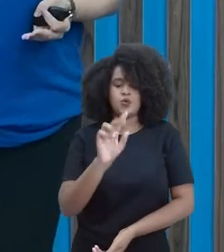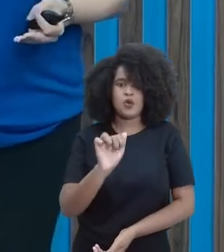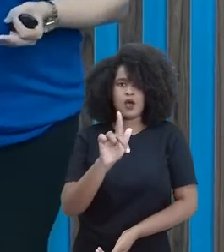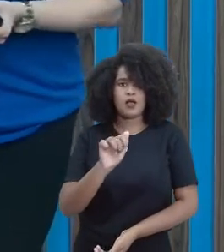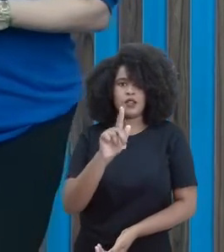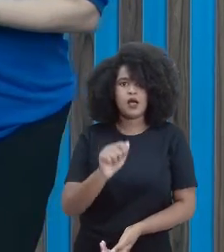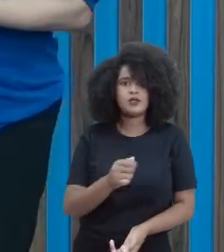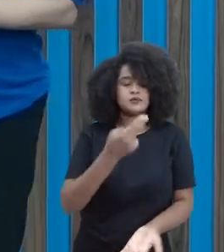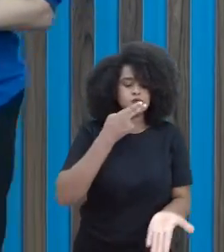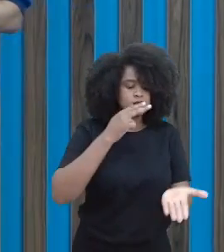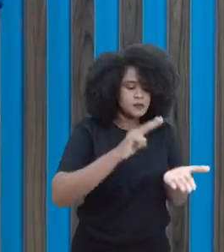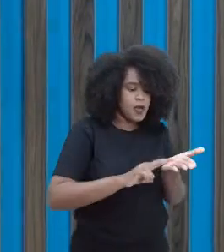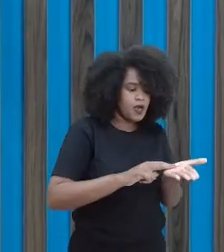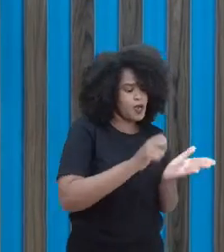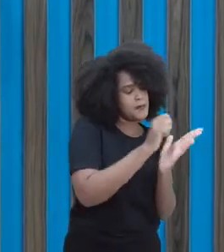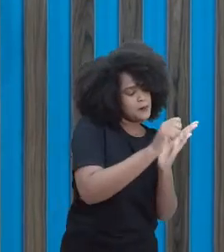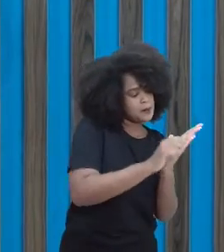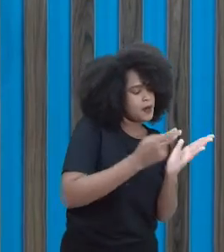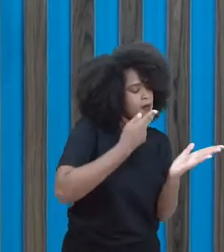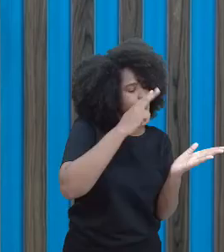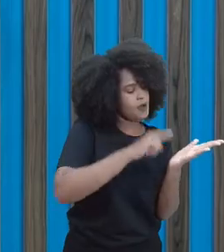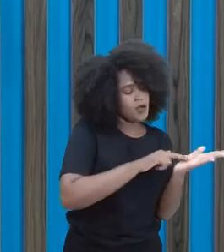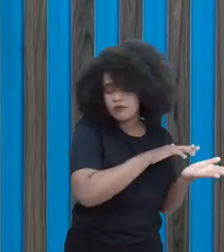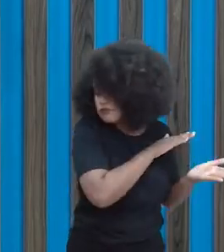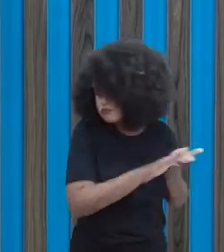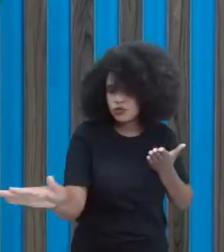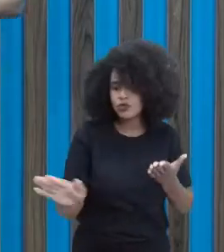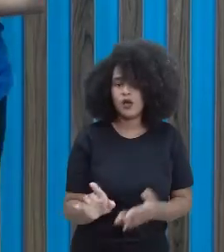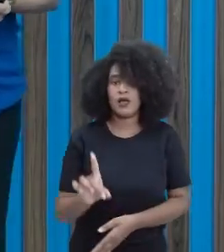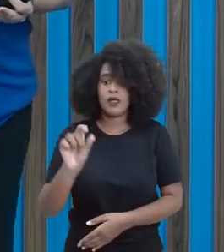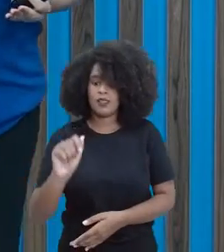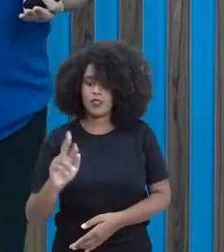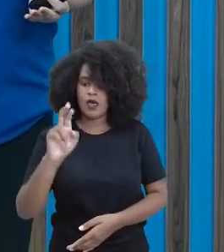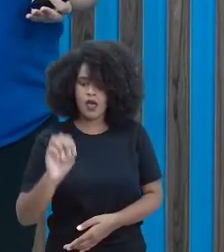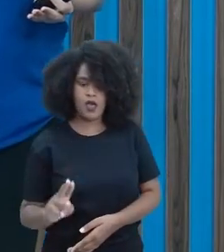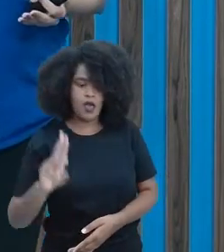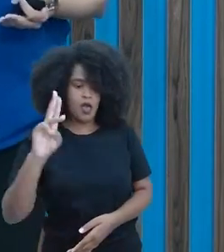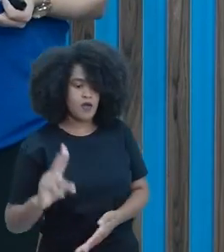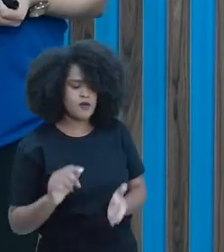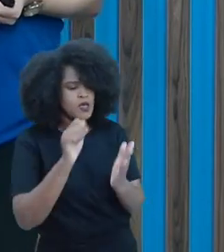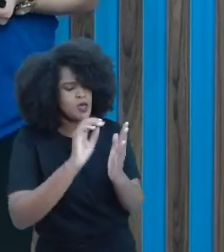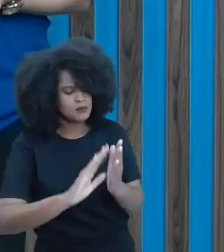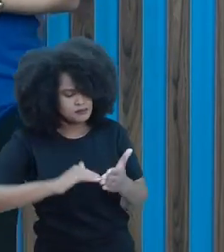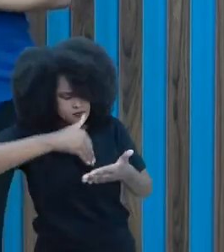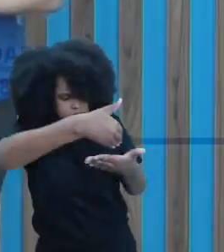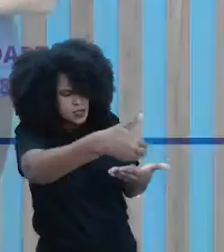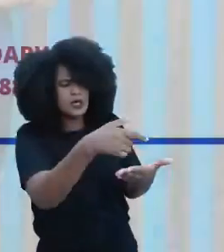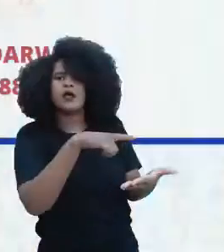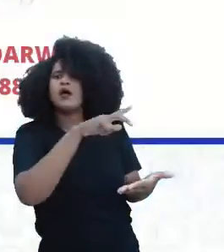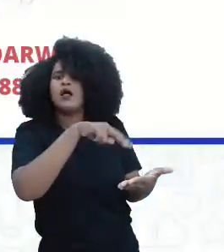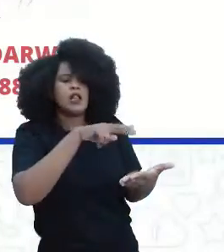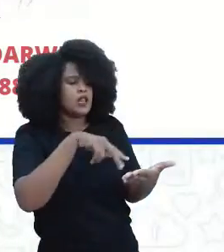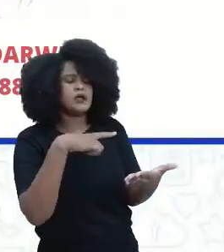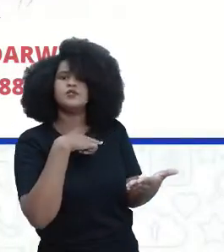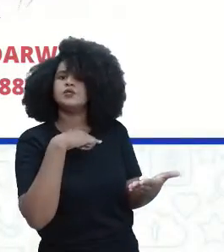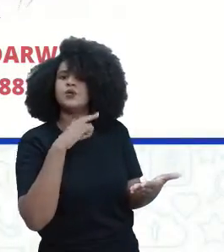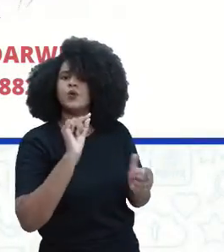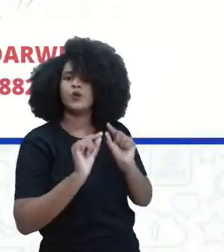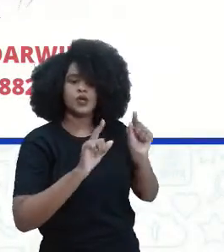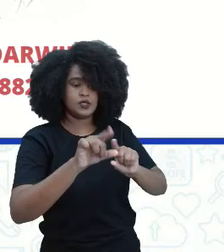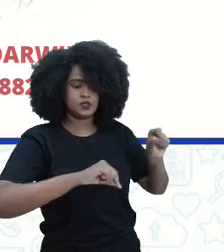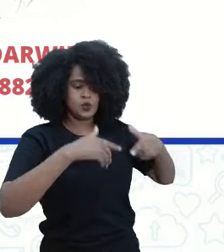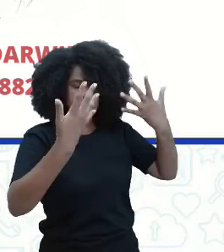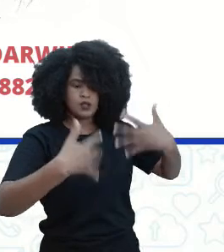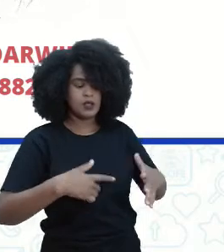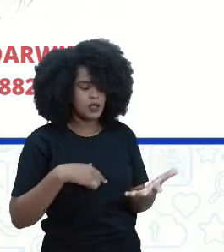para Darwin, né? E aí, ó, na cartinha estava lá escrito processo de seleção natural. Gente, quando Darwin leu